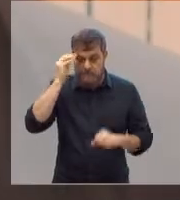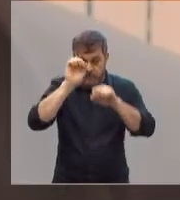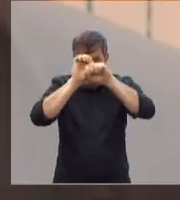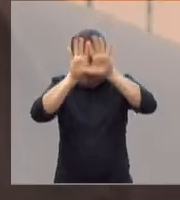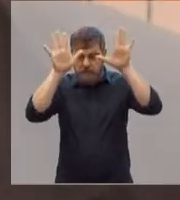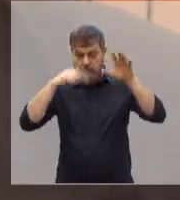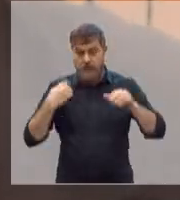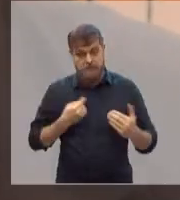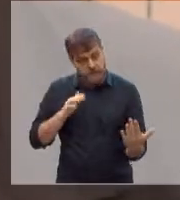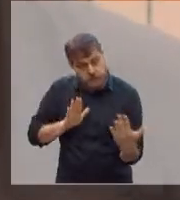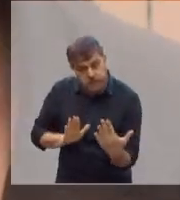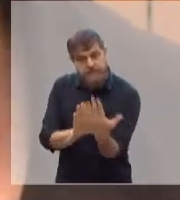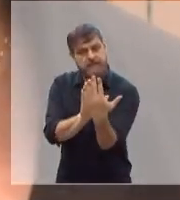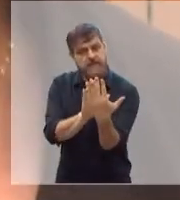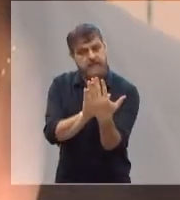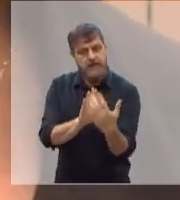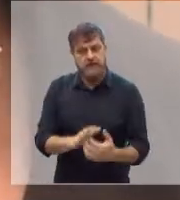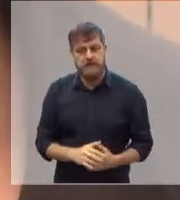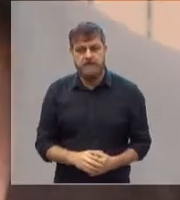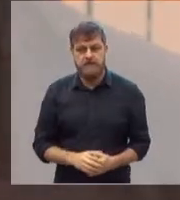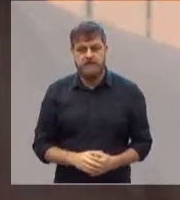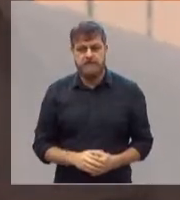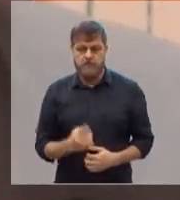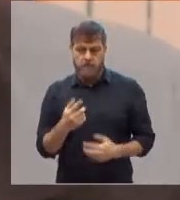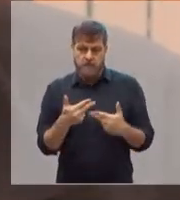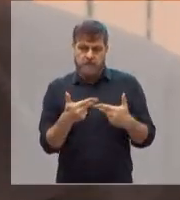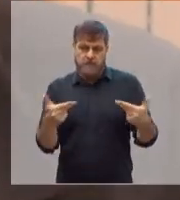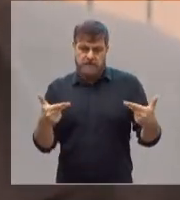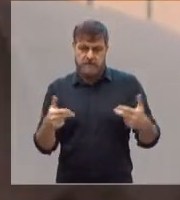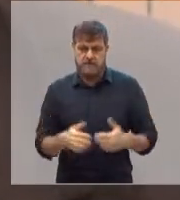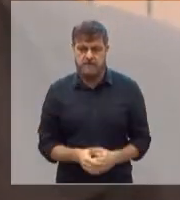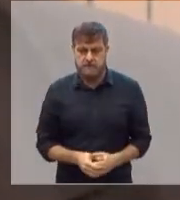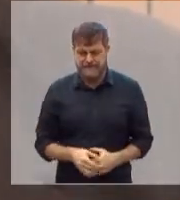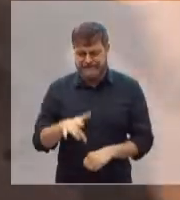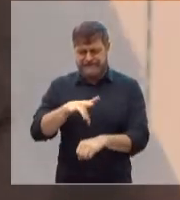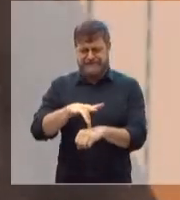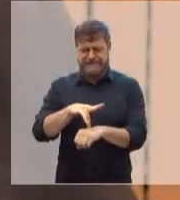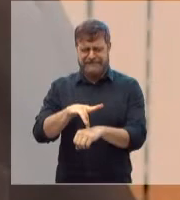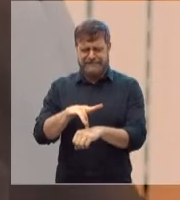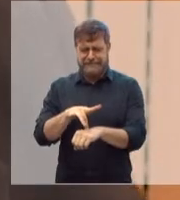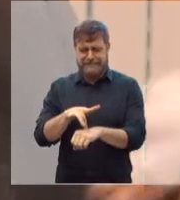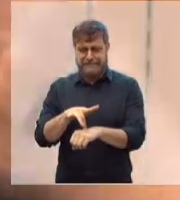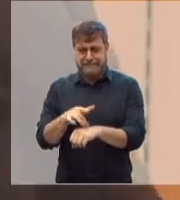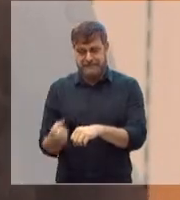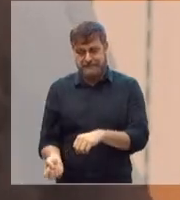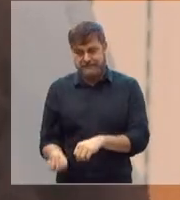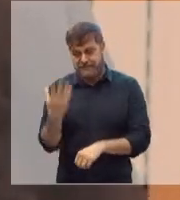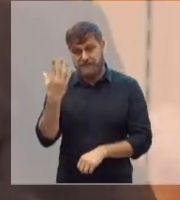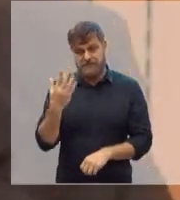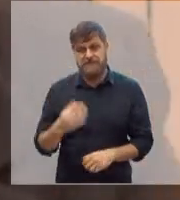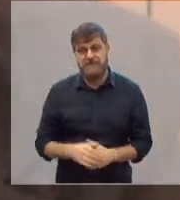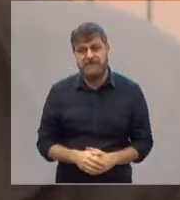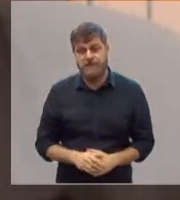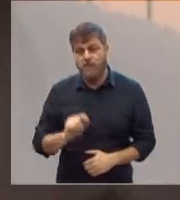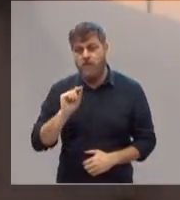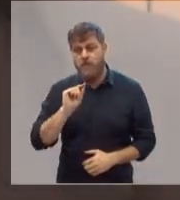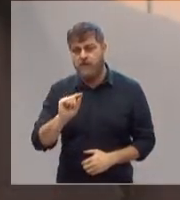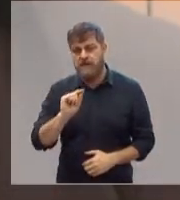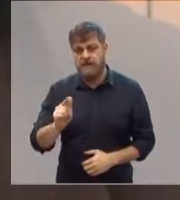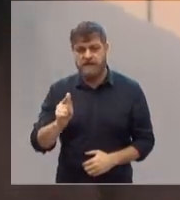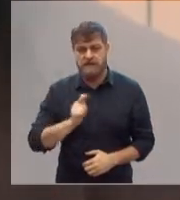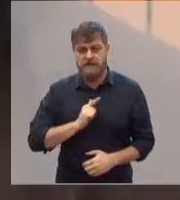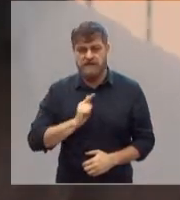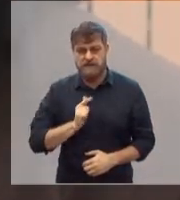sim, enfrentar essa situação, né? E uma das coisas mais absurdas que está, infelizmente, acontecendo no